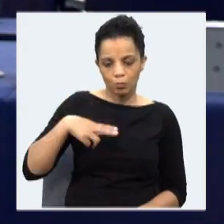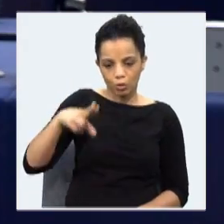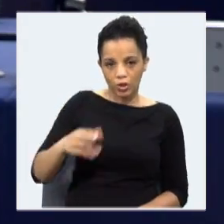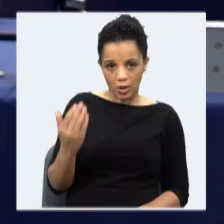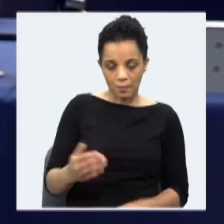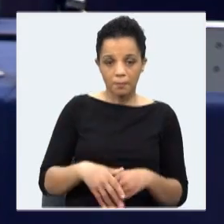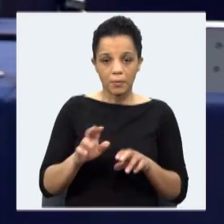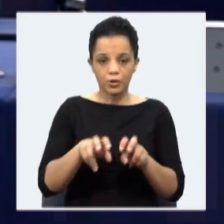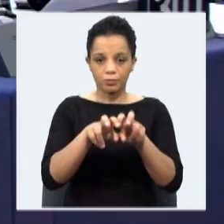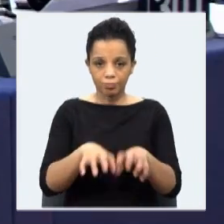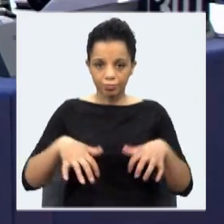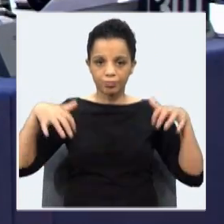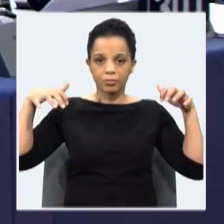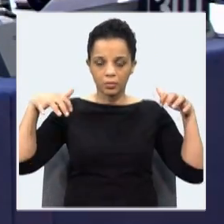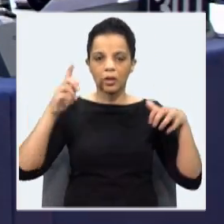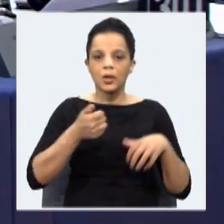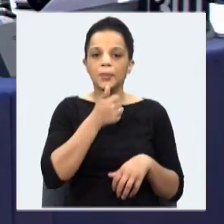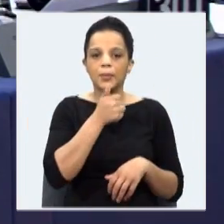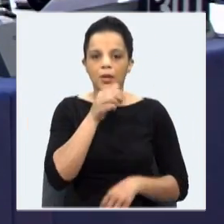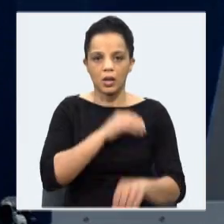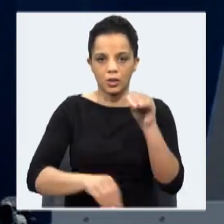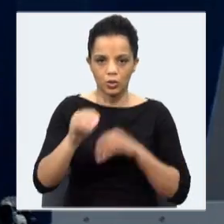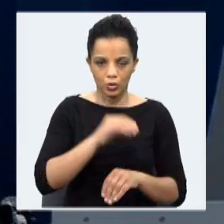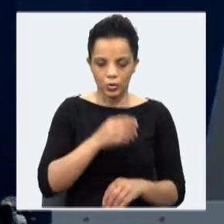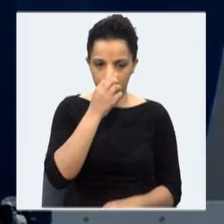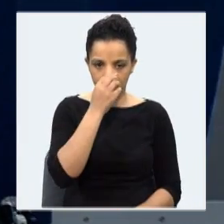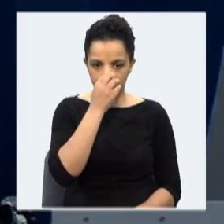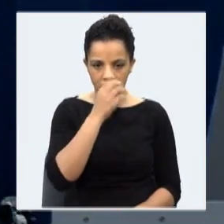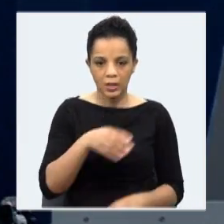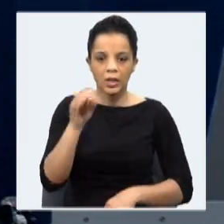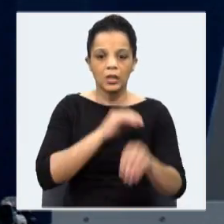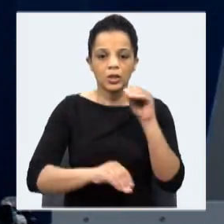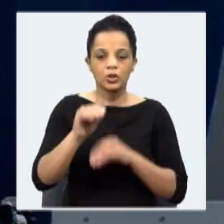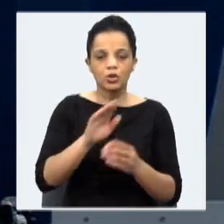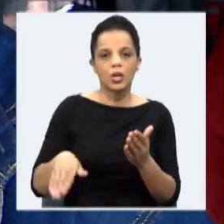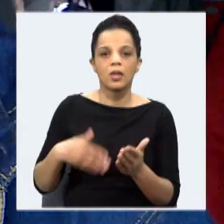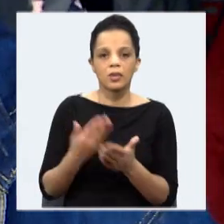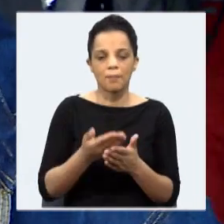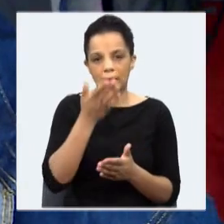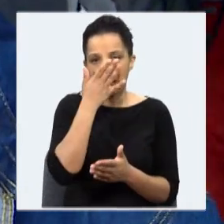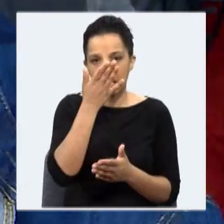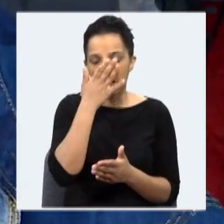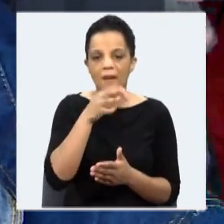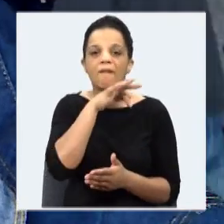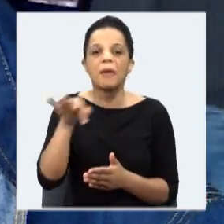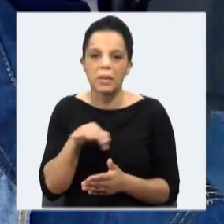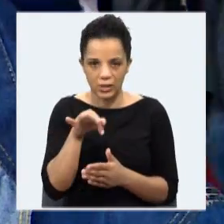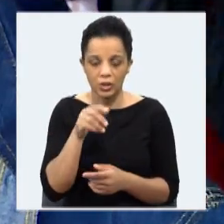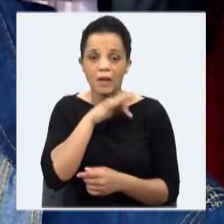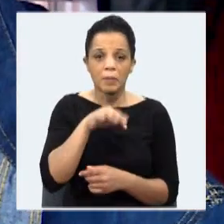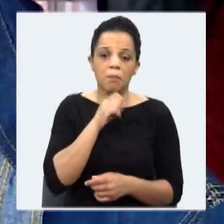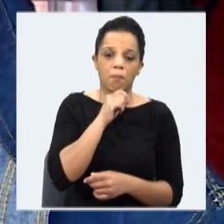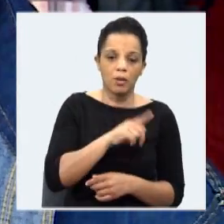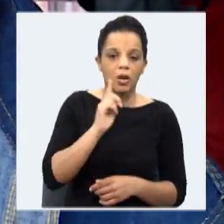21 são portugueses, mas o assento parlamentar é decidido nas eleições. As eleições são tudo porque elas vão construir famílias e